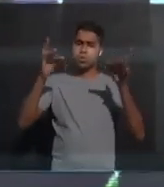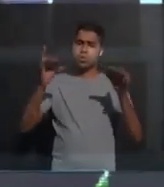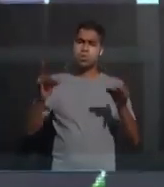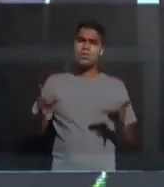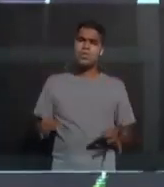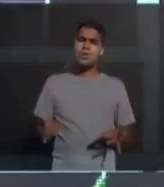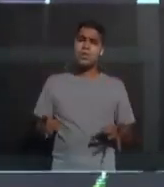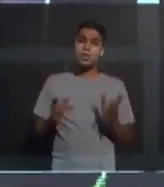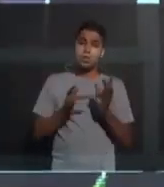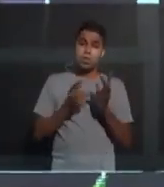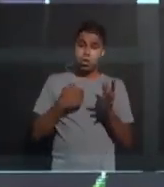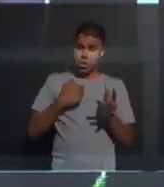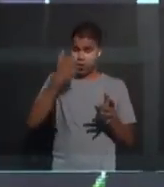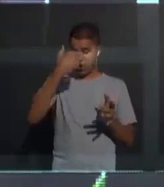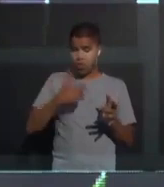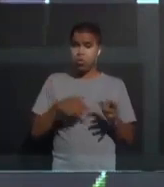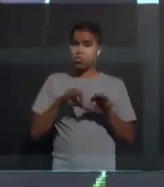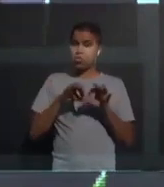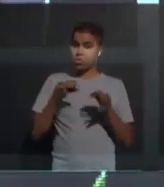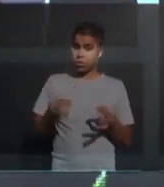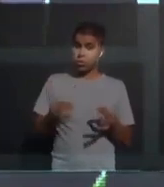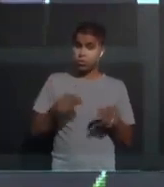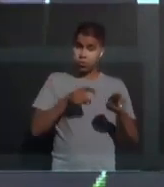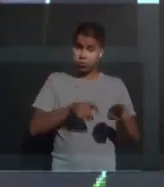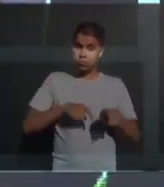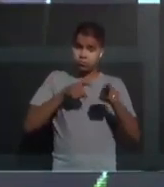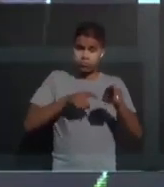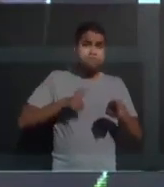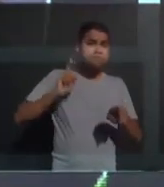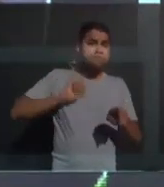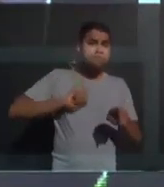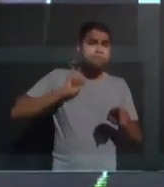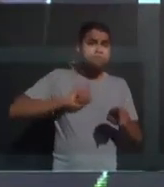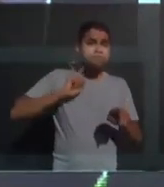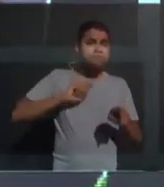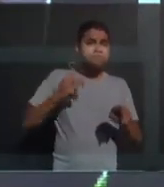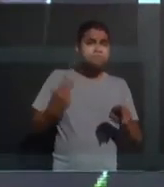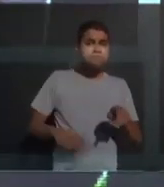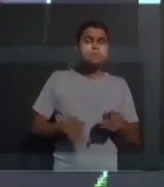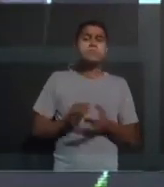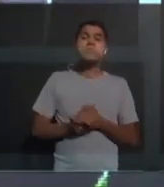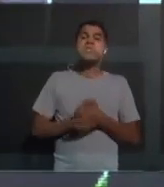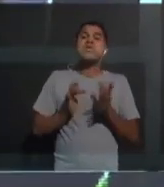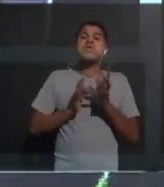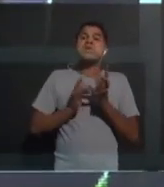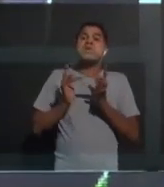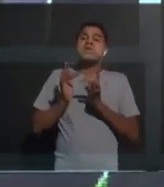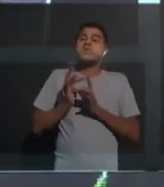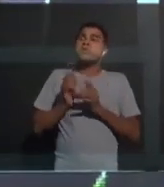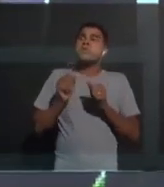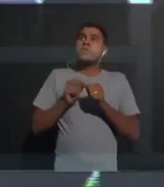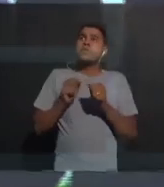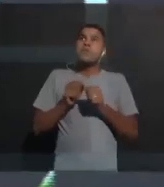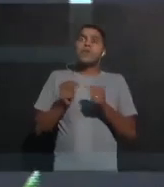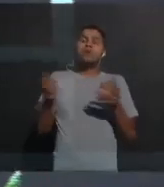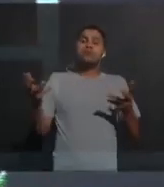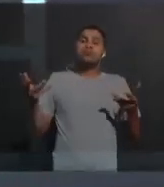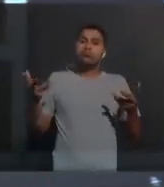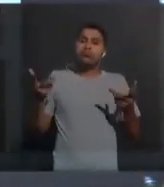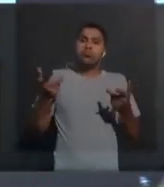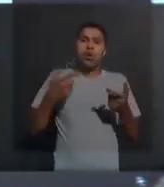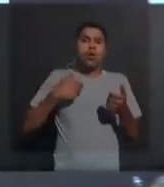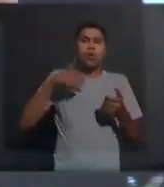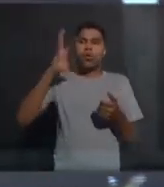simples do interior de minas gerais e jesus fez uma obra maravilhosa na minha vida jamais